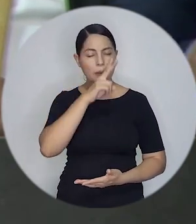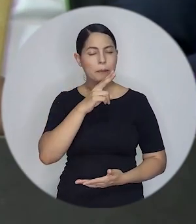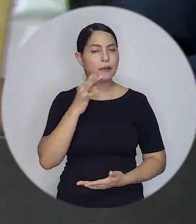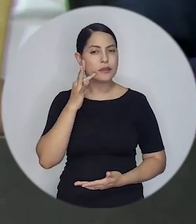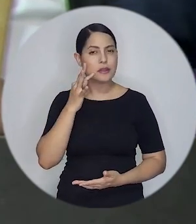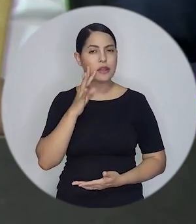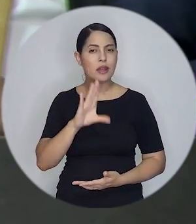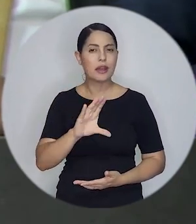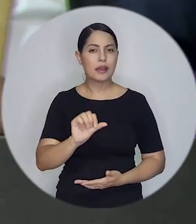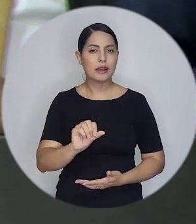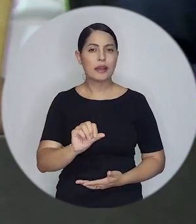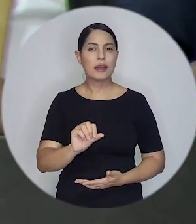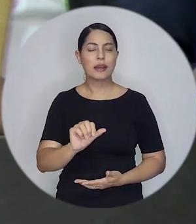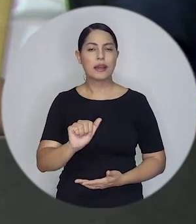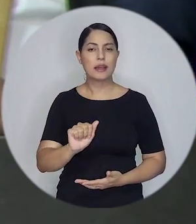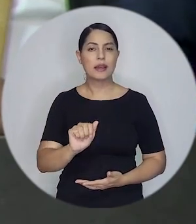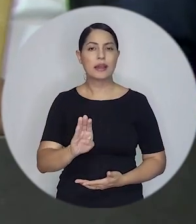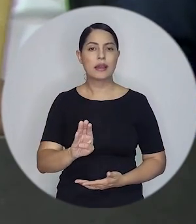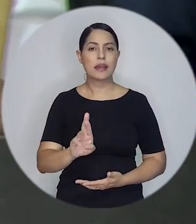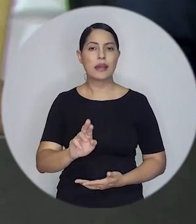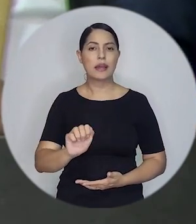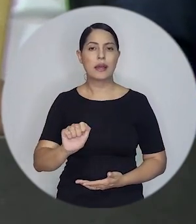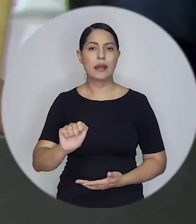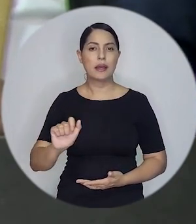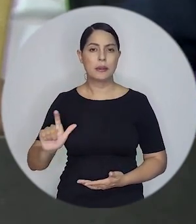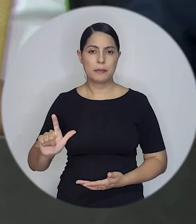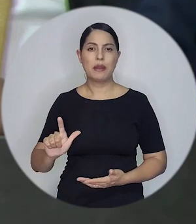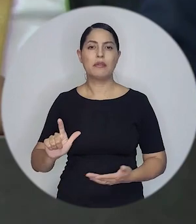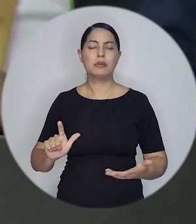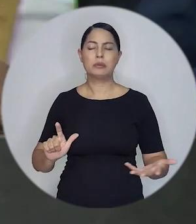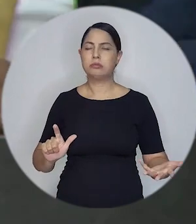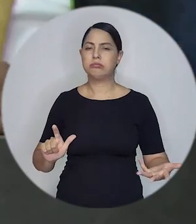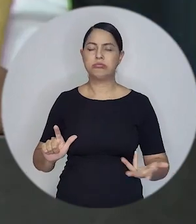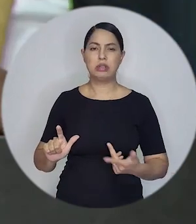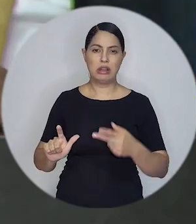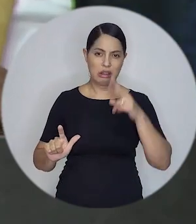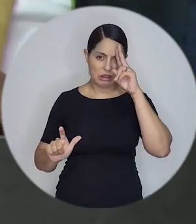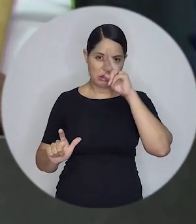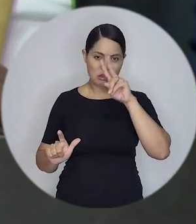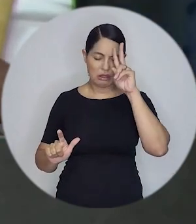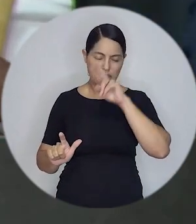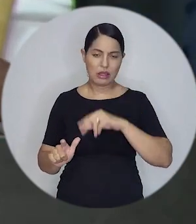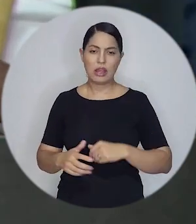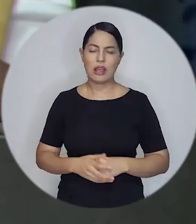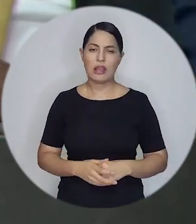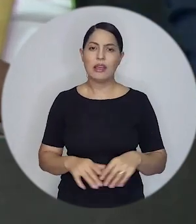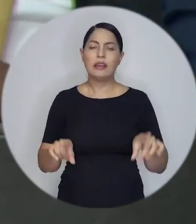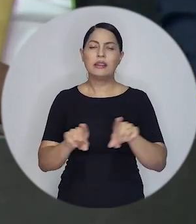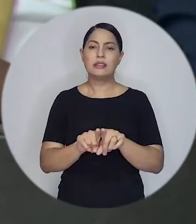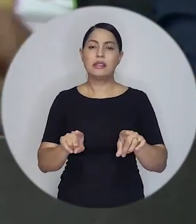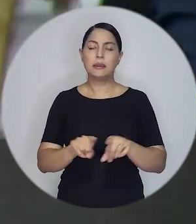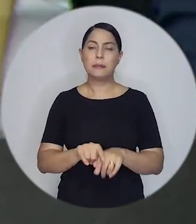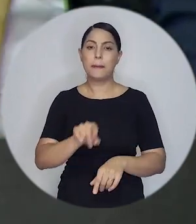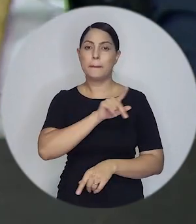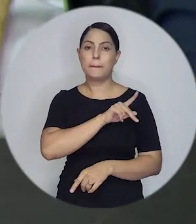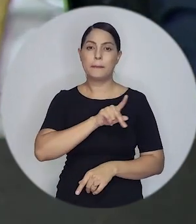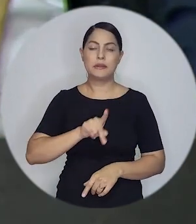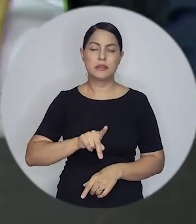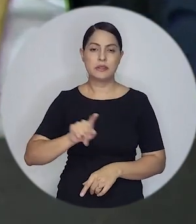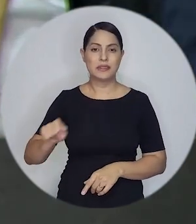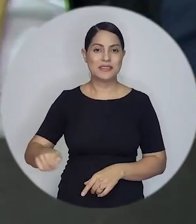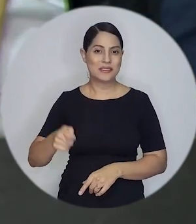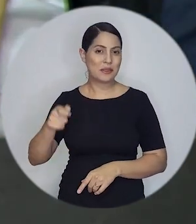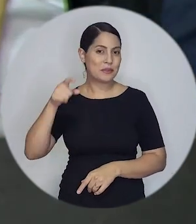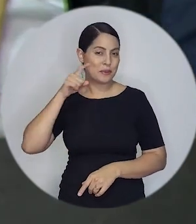tenho essa imagem de Cabral presenciada. E mais, depois o nosso querido